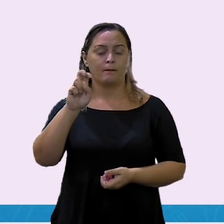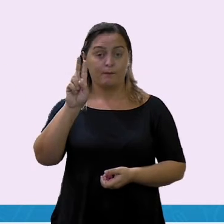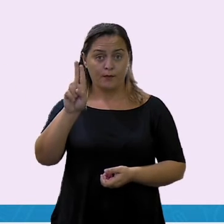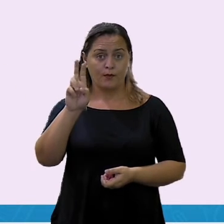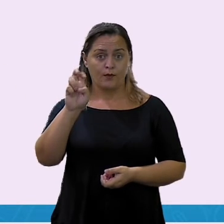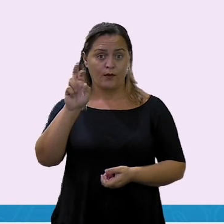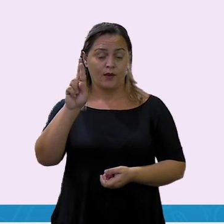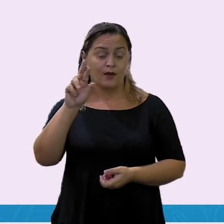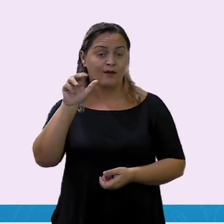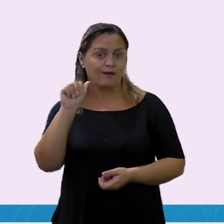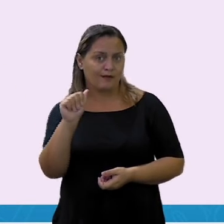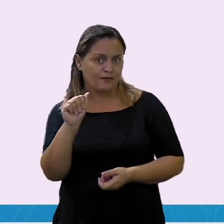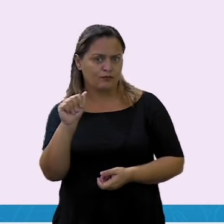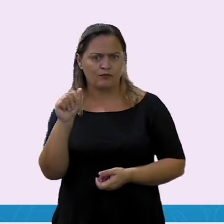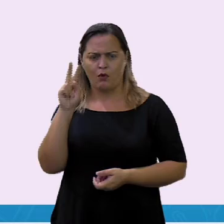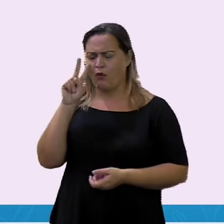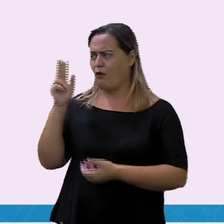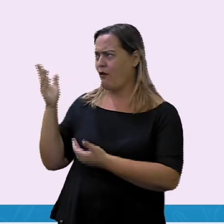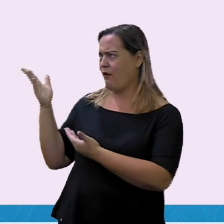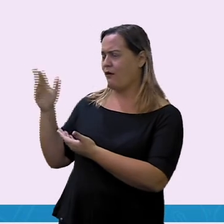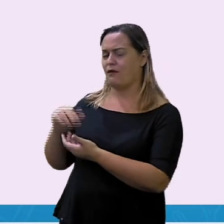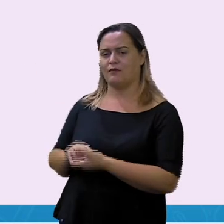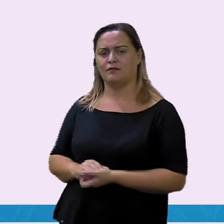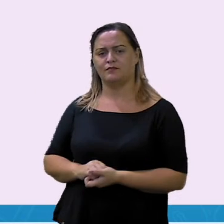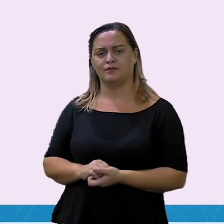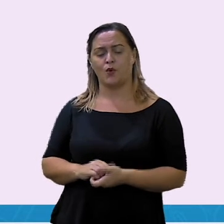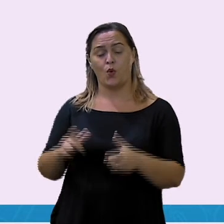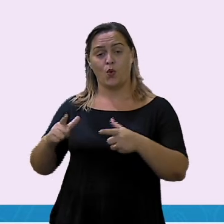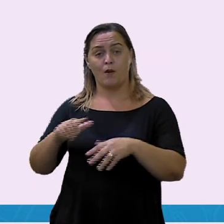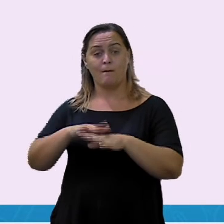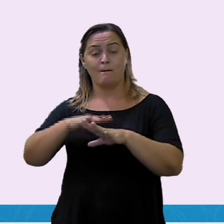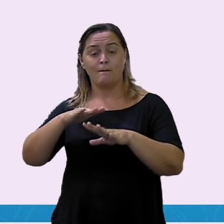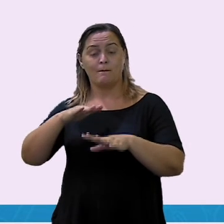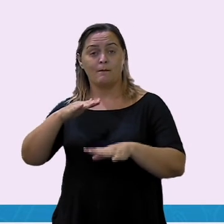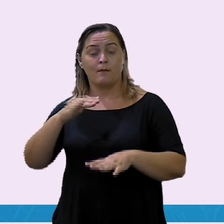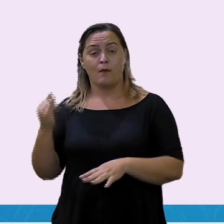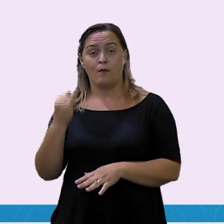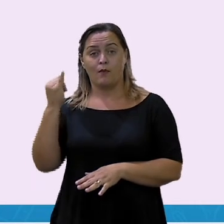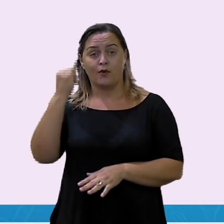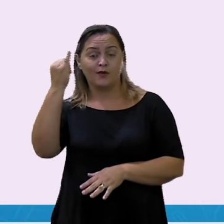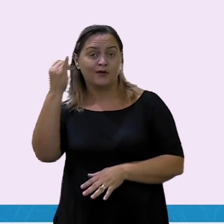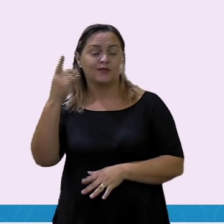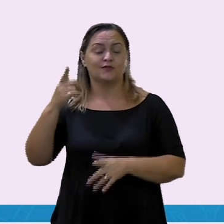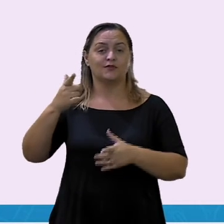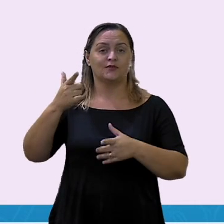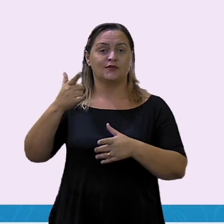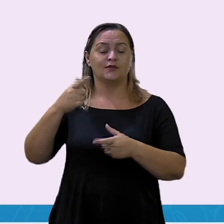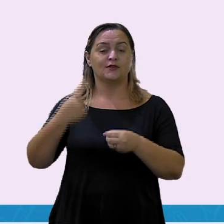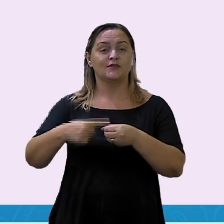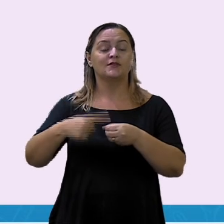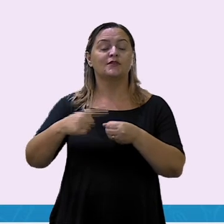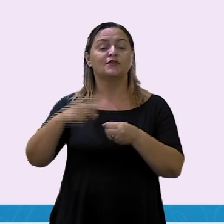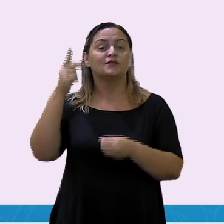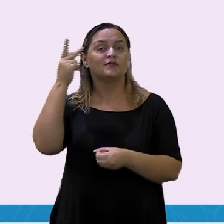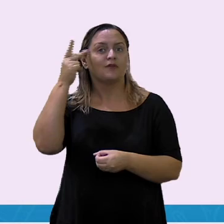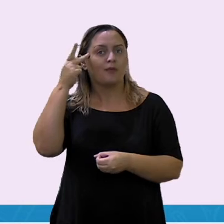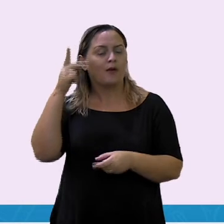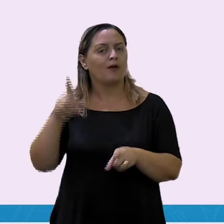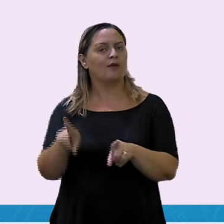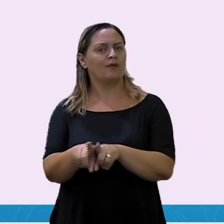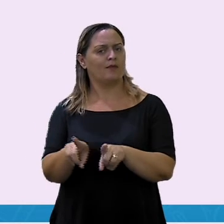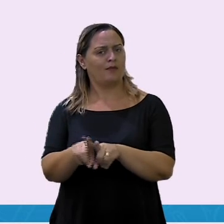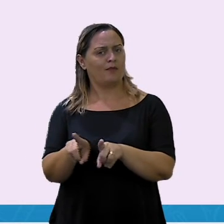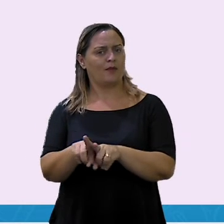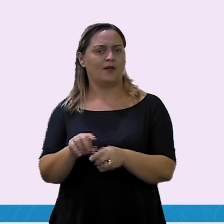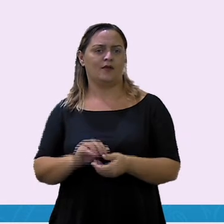cidade de São Paulo. Então, Parque do Ibirapuera foi projetado por quem? Oscar Niemeyer.